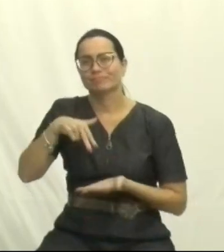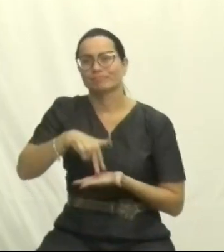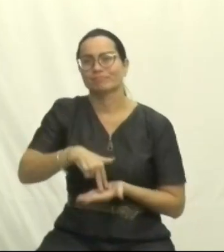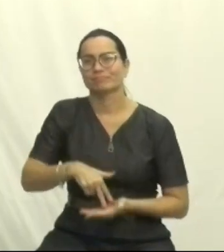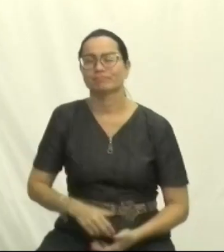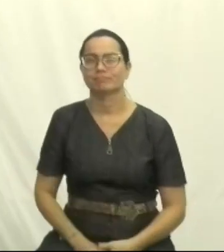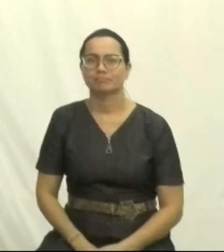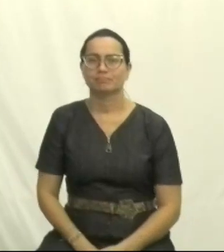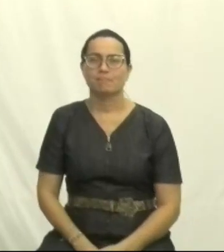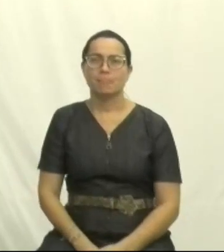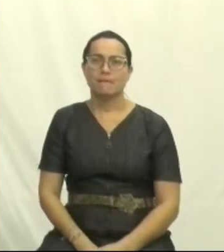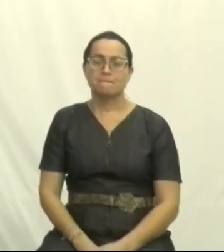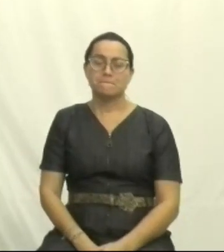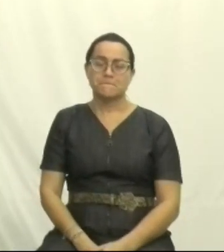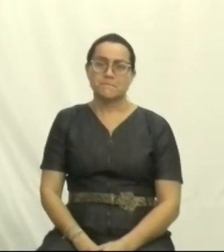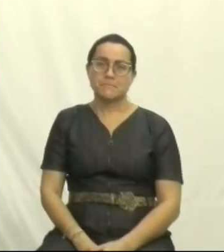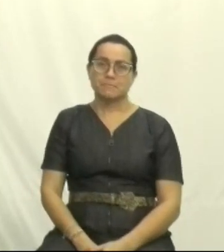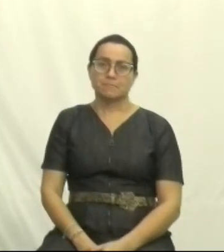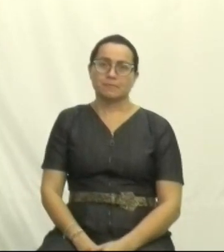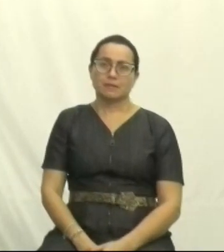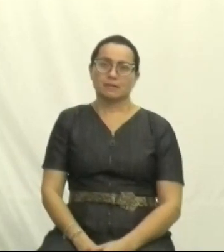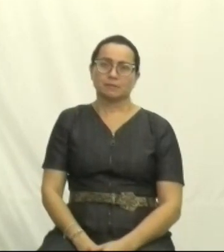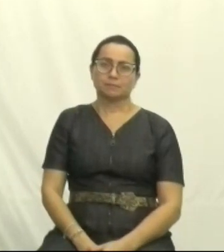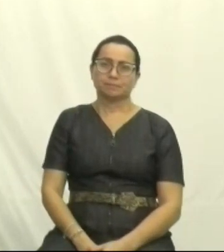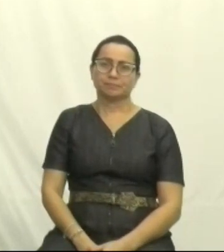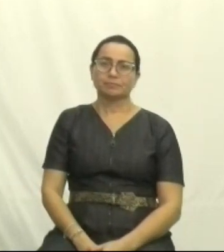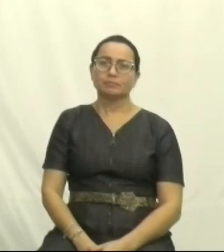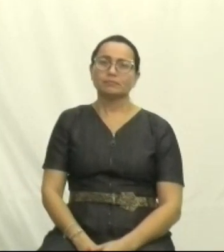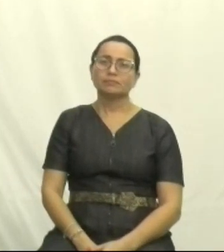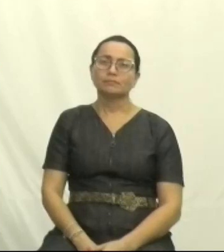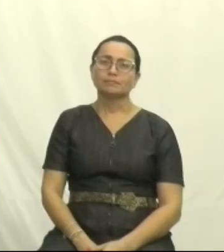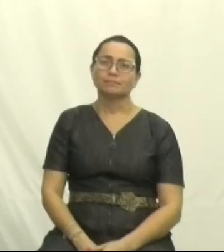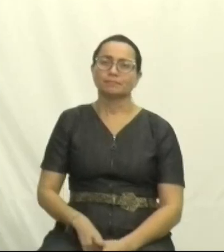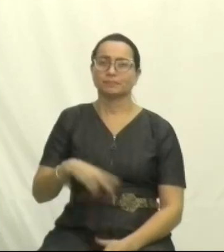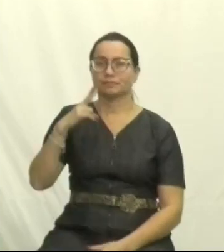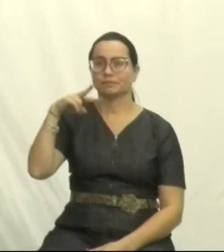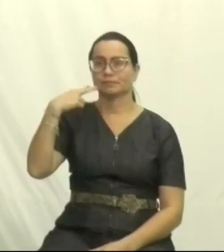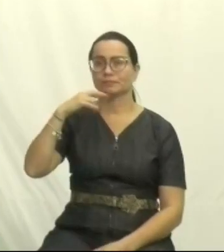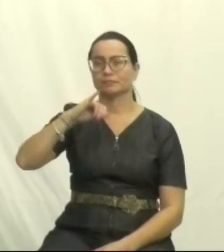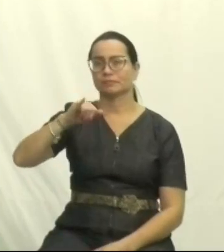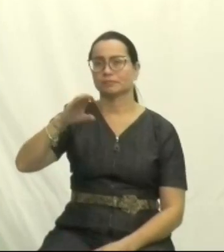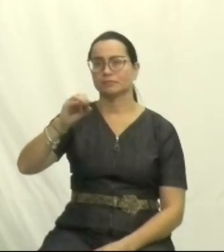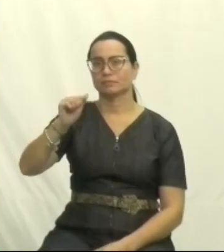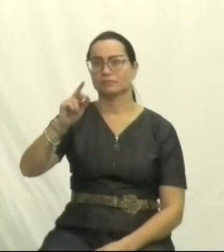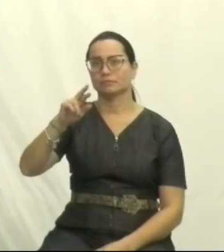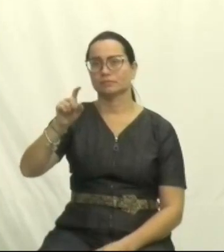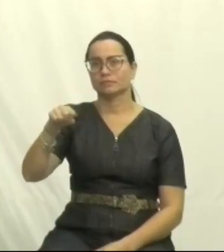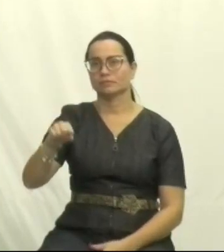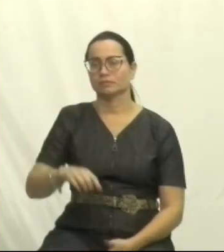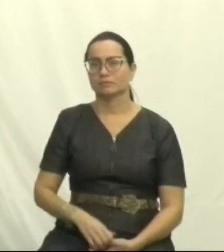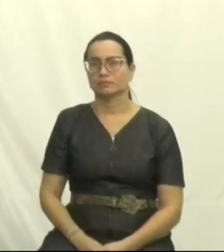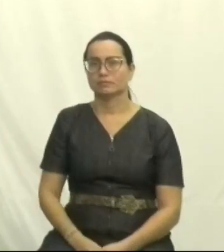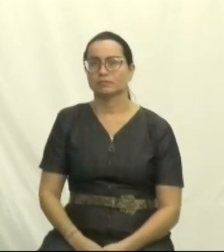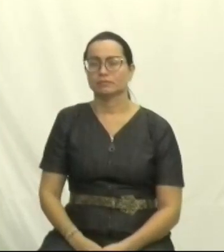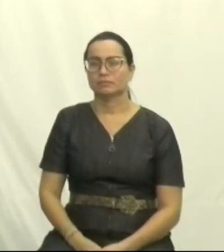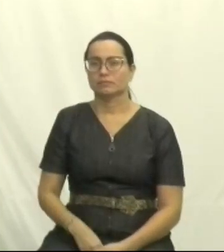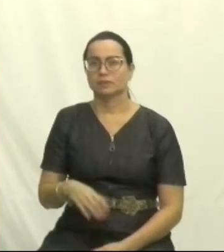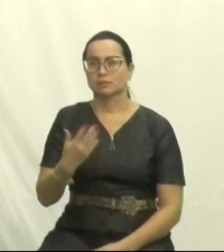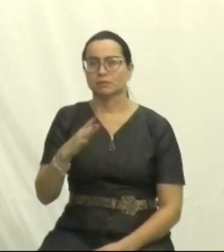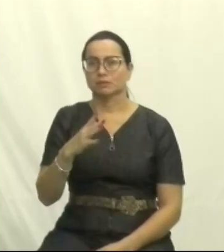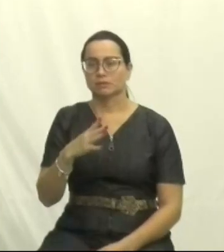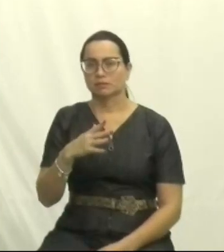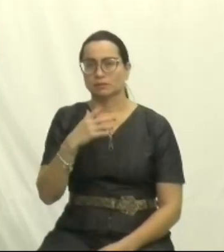a palavra aberta. Gostaria de se manifestar com a palavra o vereador Vareis de Jesus, que dispõe o seu tempo.